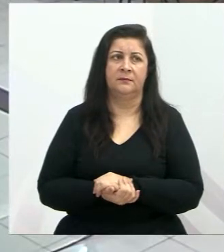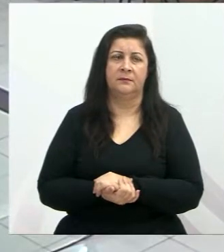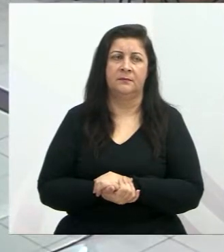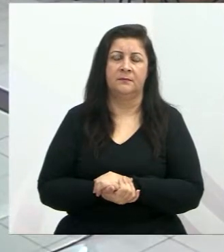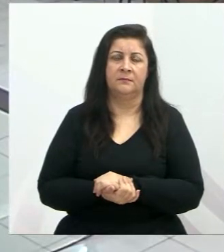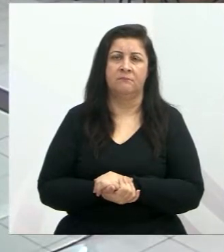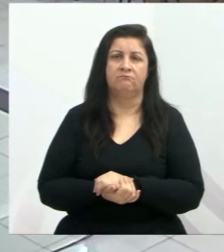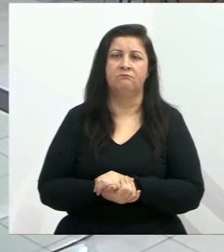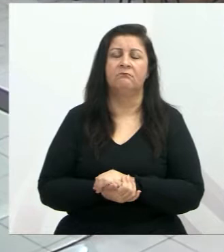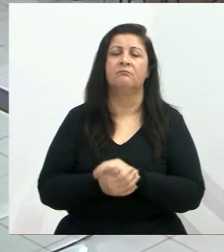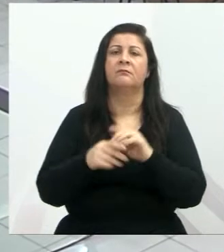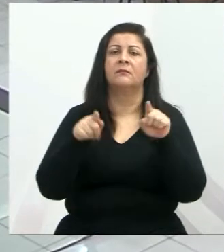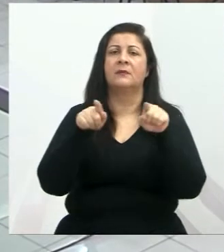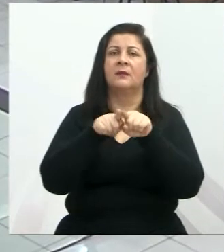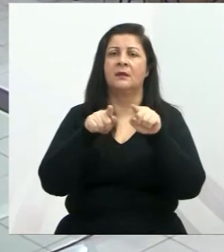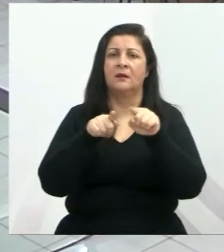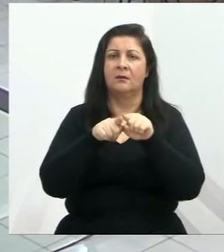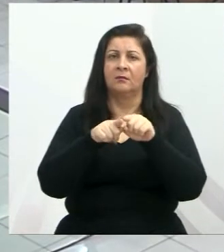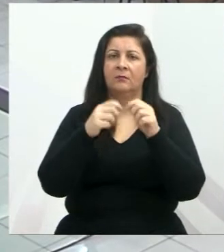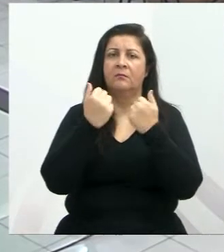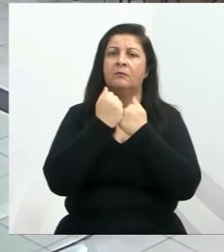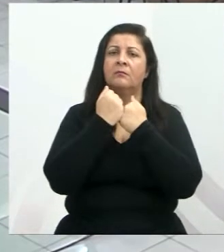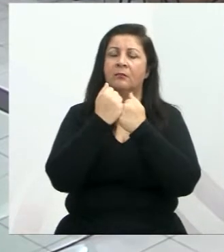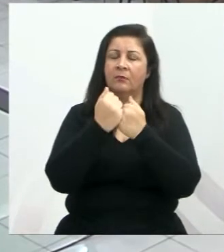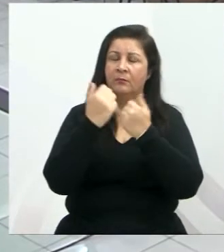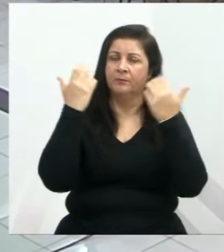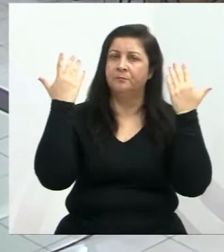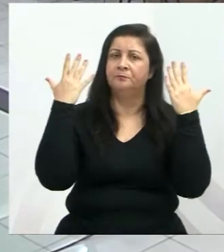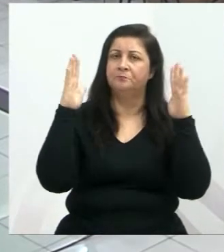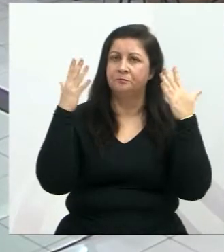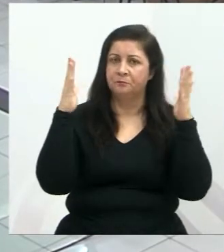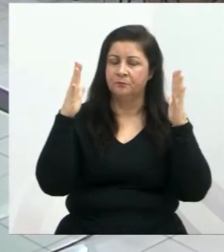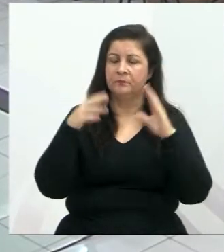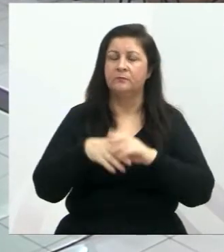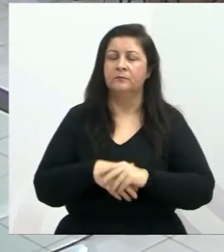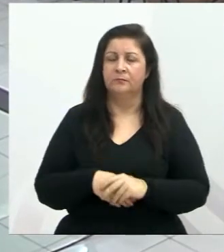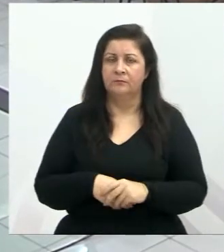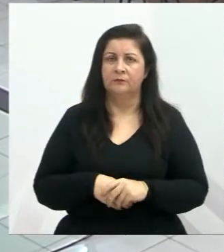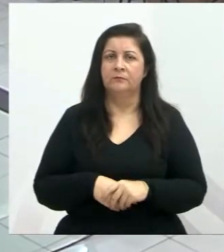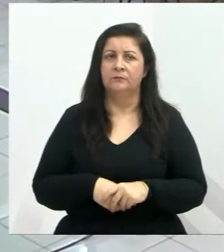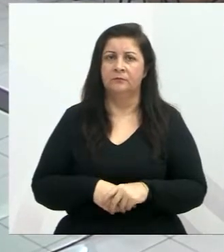Parabéns, vereador, pelo requerimento aí em votação.